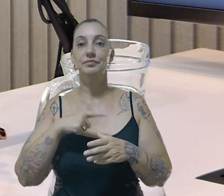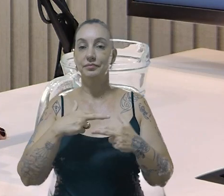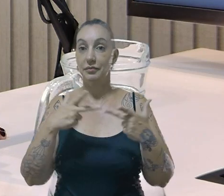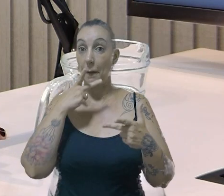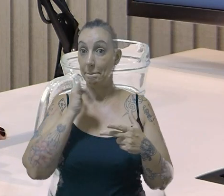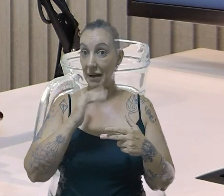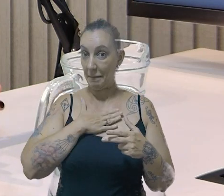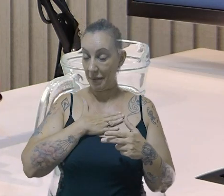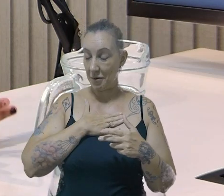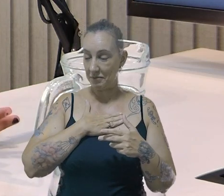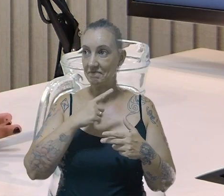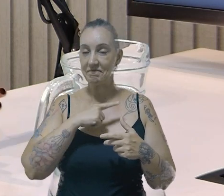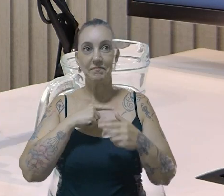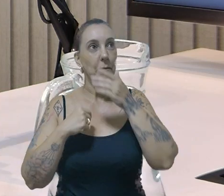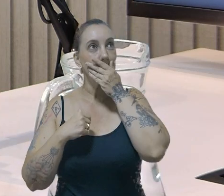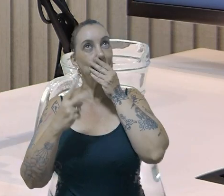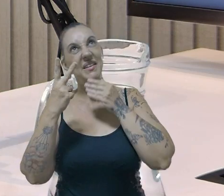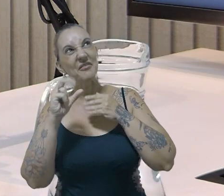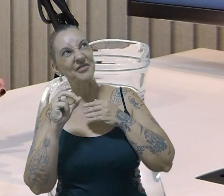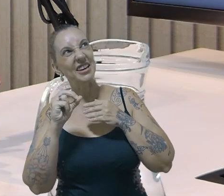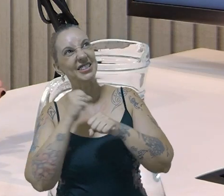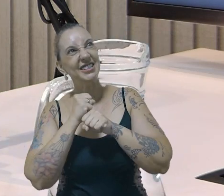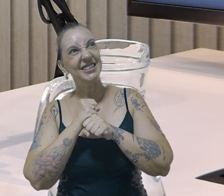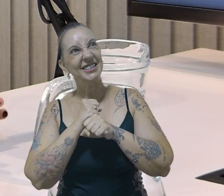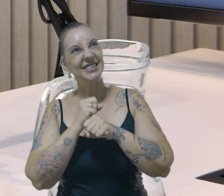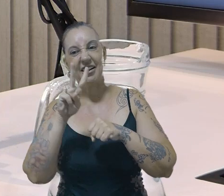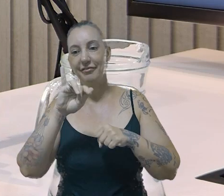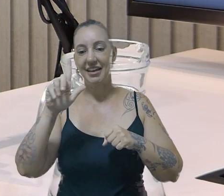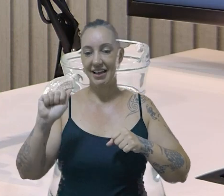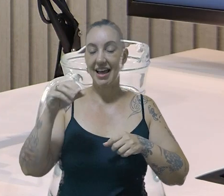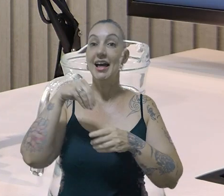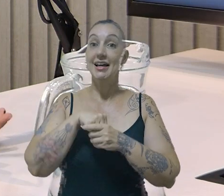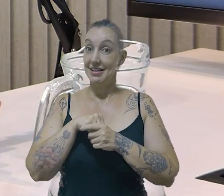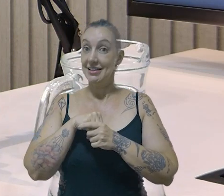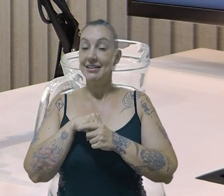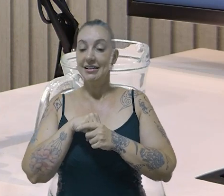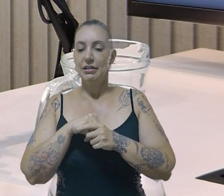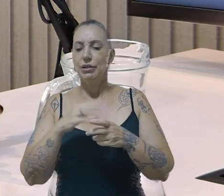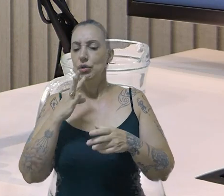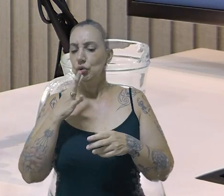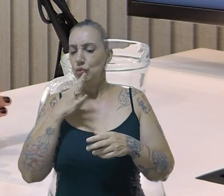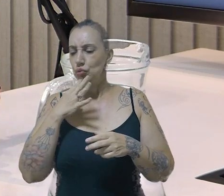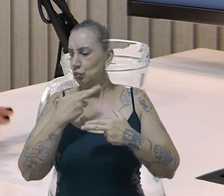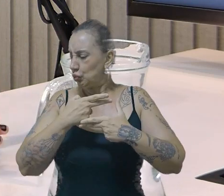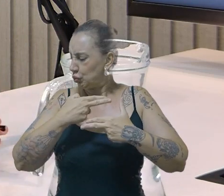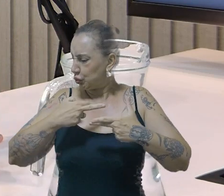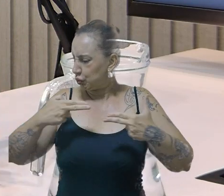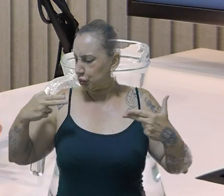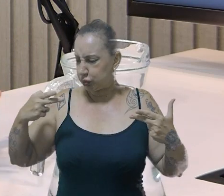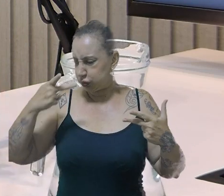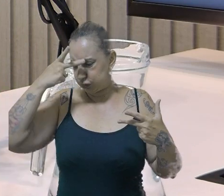pai desses 20 anos quase de viga que ele ficou ali dentro e conheceu conhecia assim como